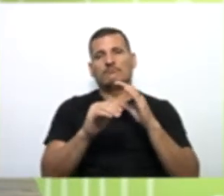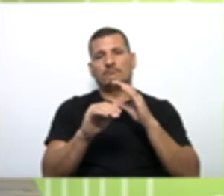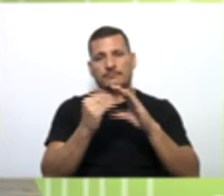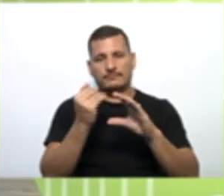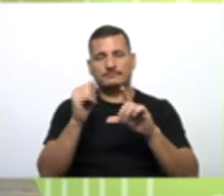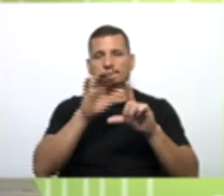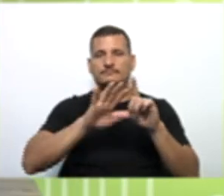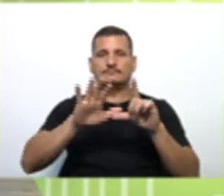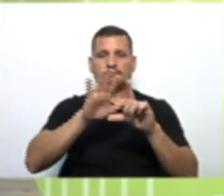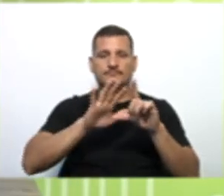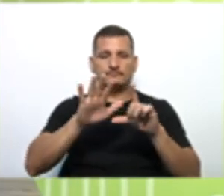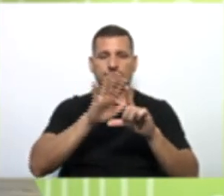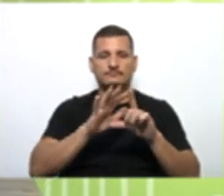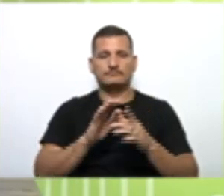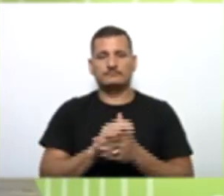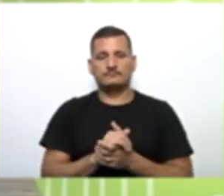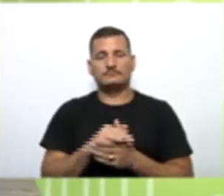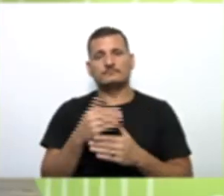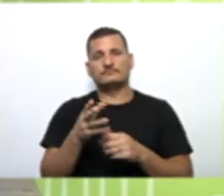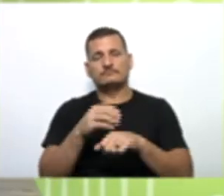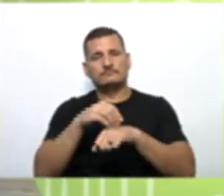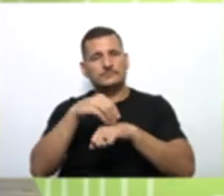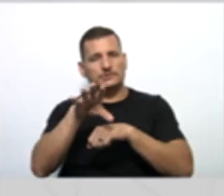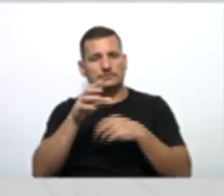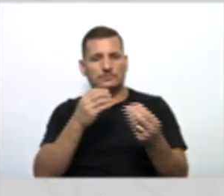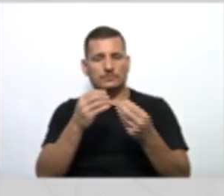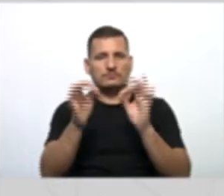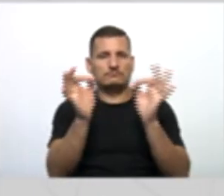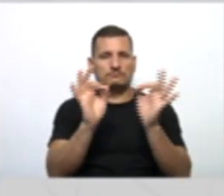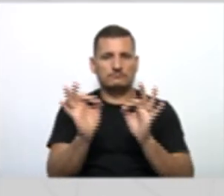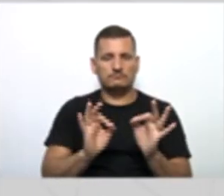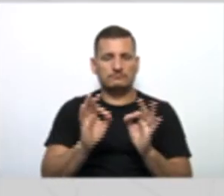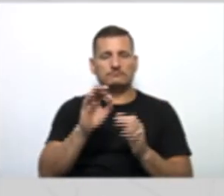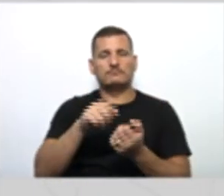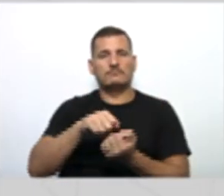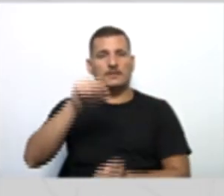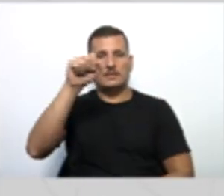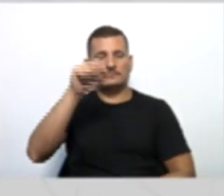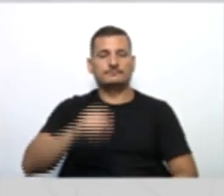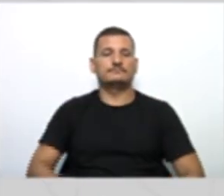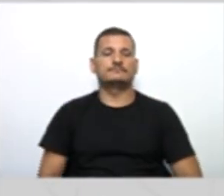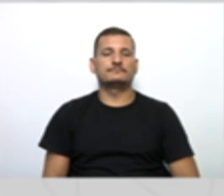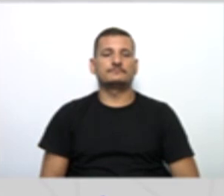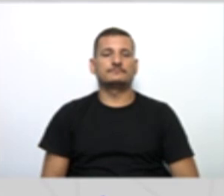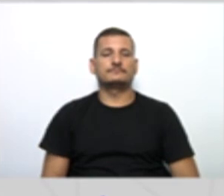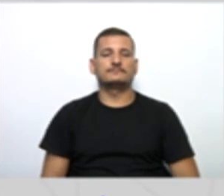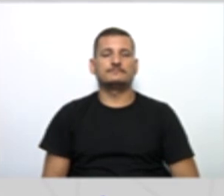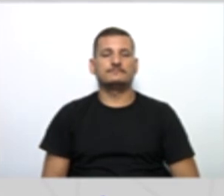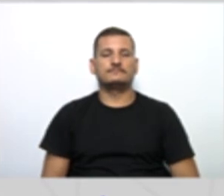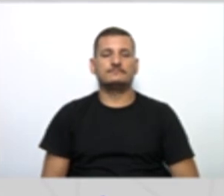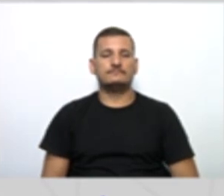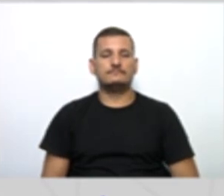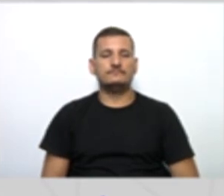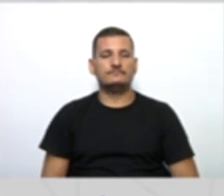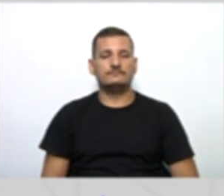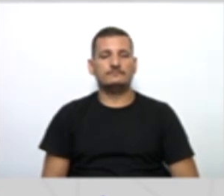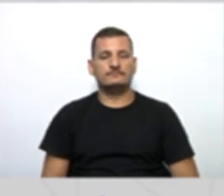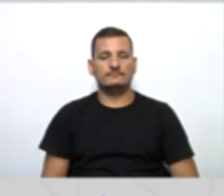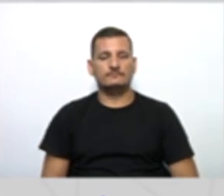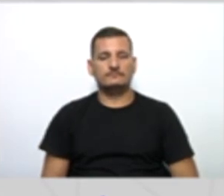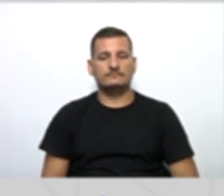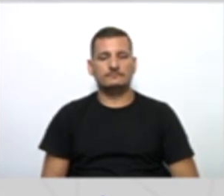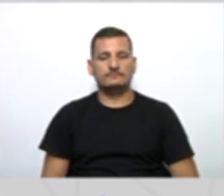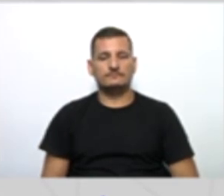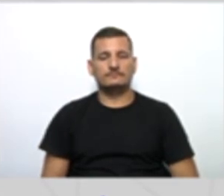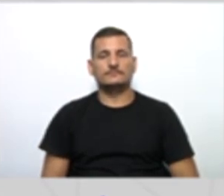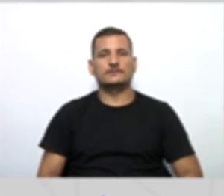Então, algumas dicas de construir esse banner. Quais são as principais dicas? O trabalho ele não pode